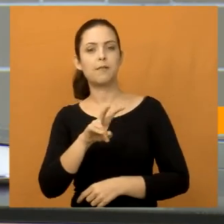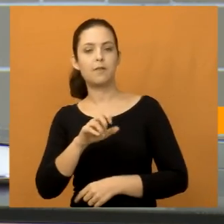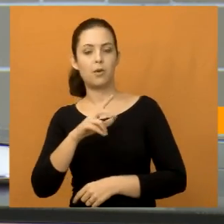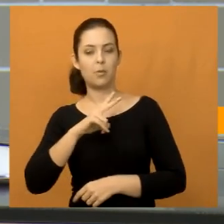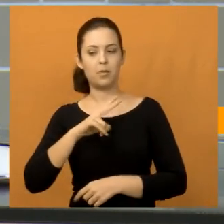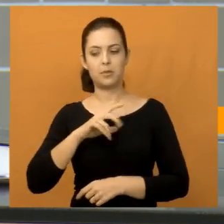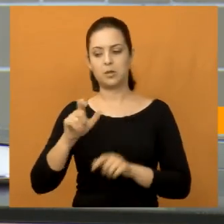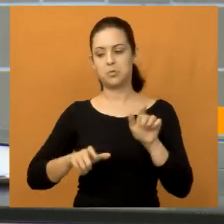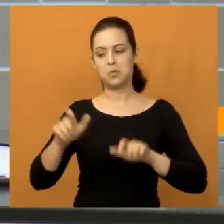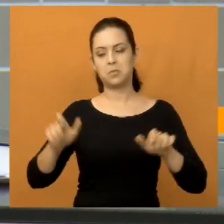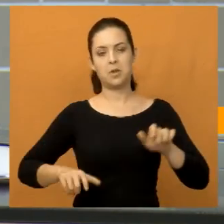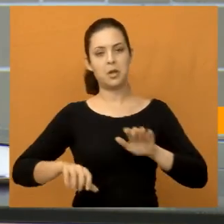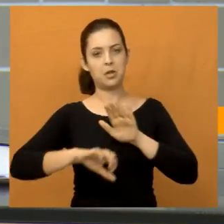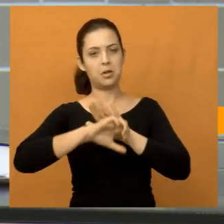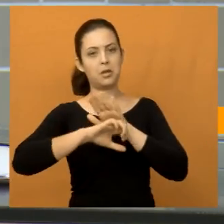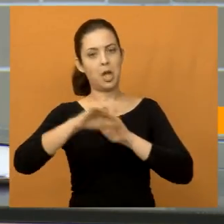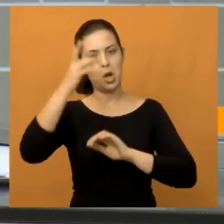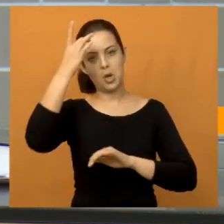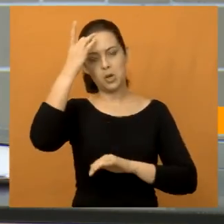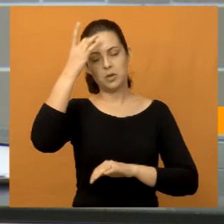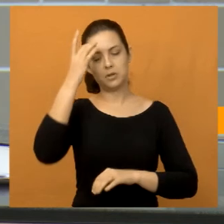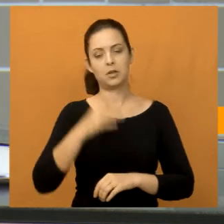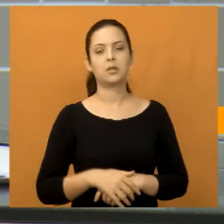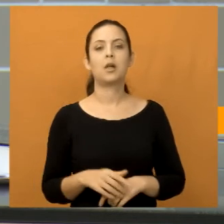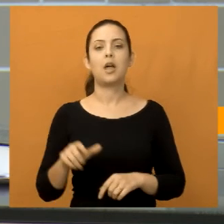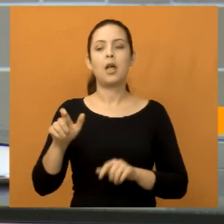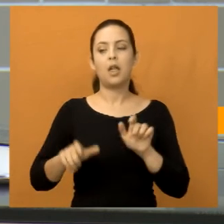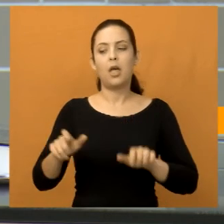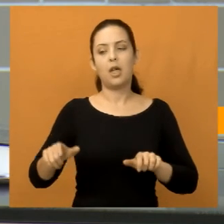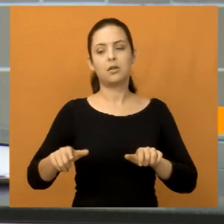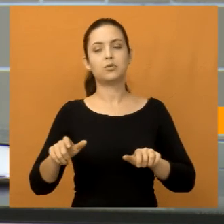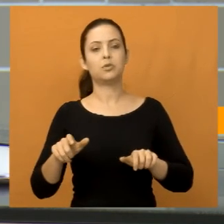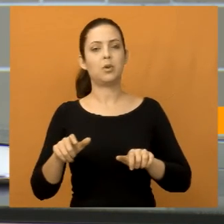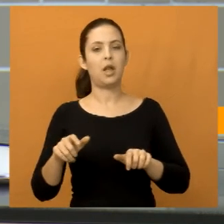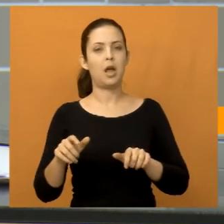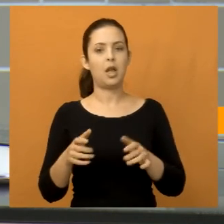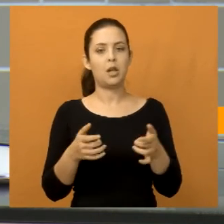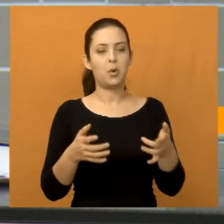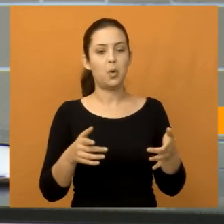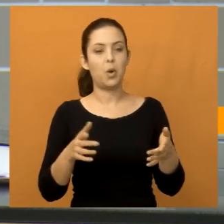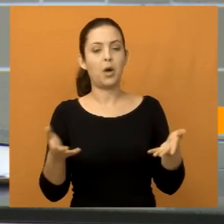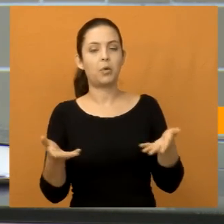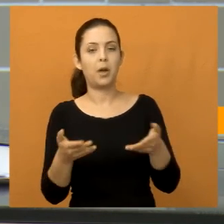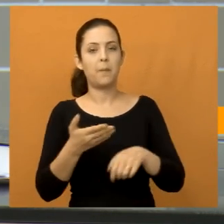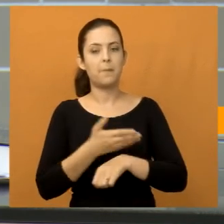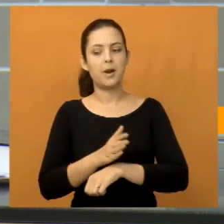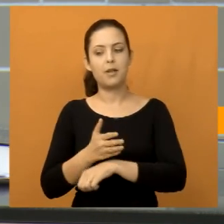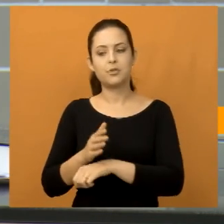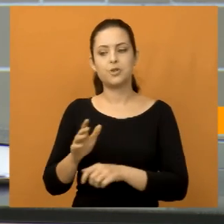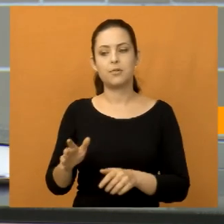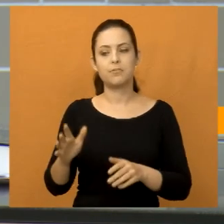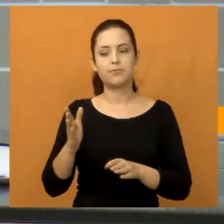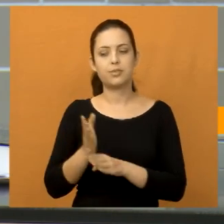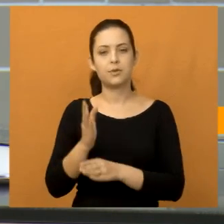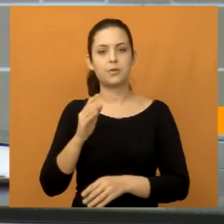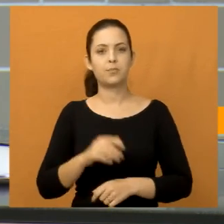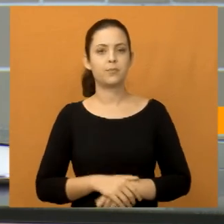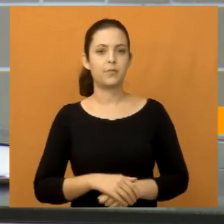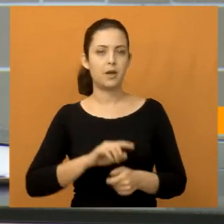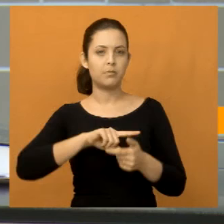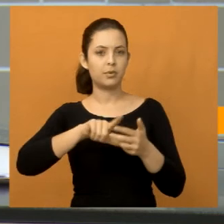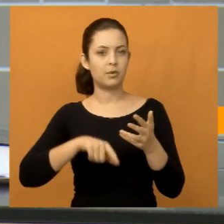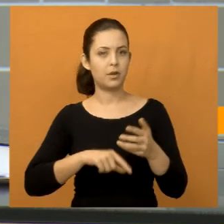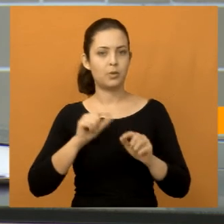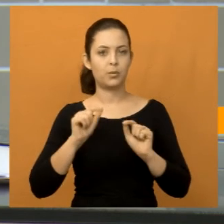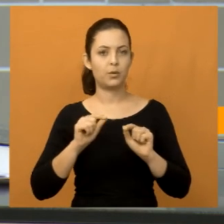âmbito criminal, de acordo com os respectivos autores, restou configurada a prática das seguintes